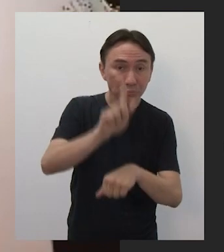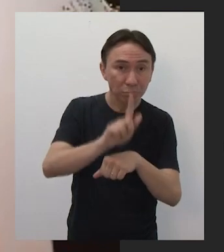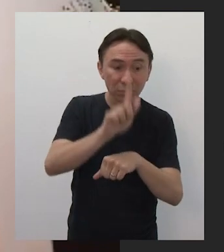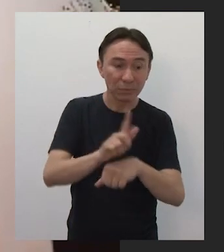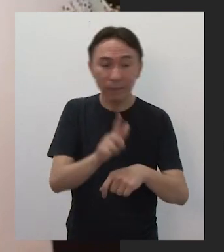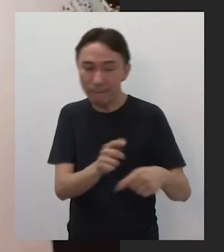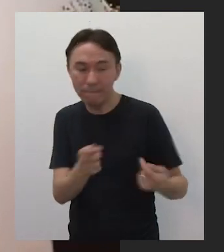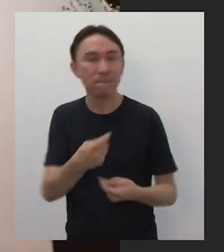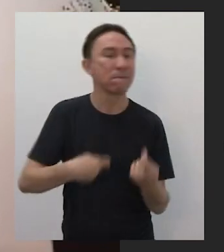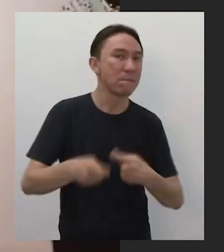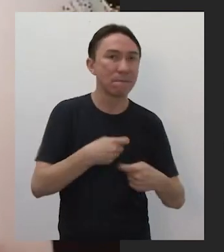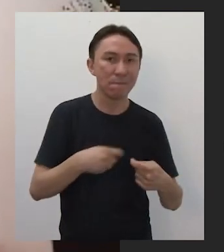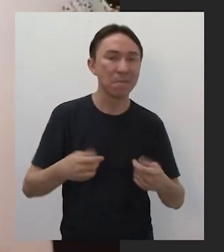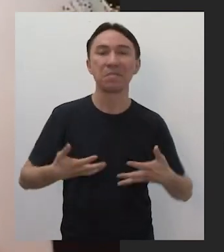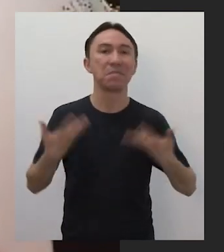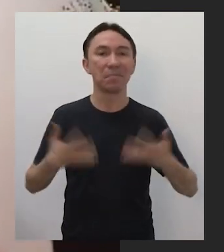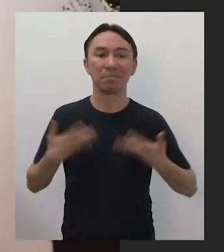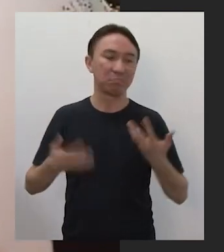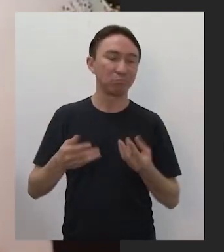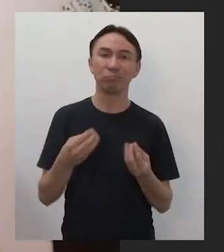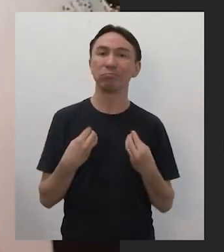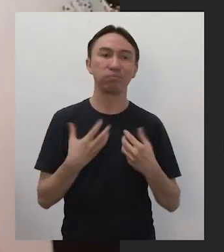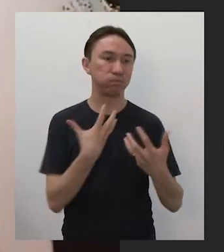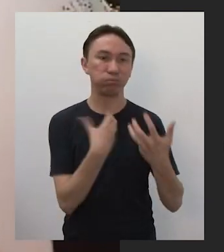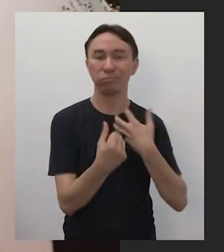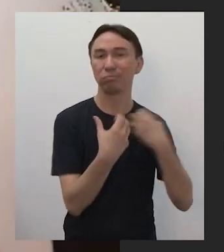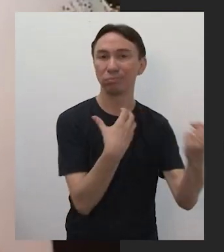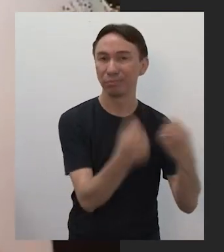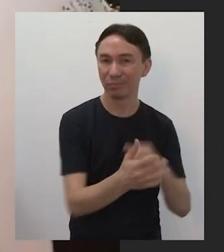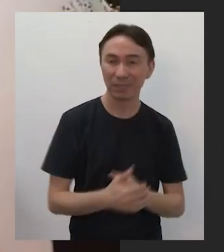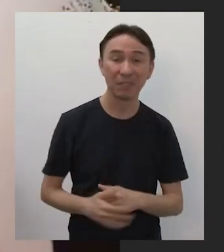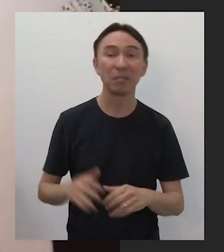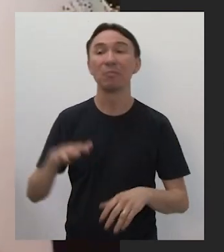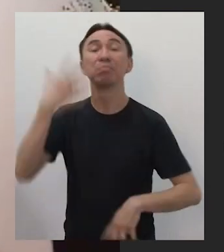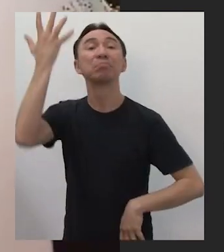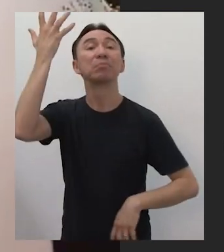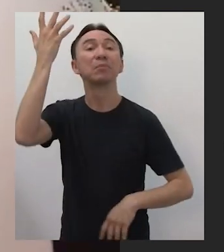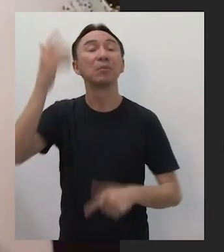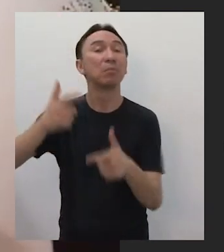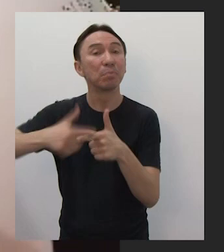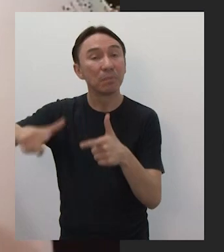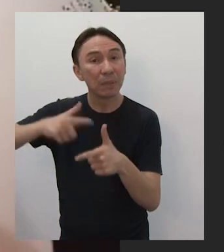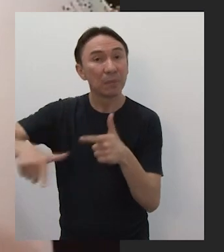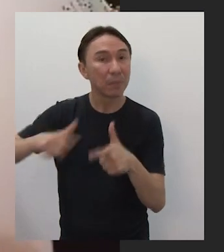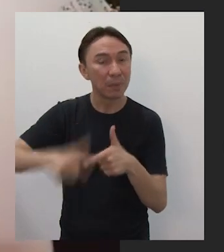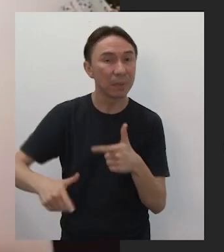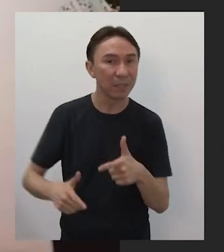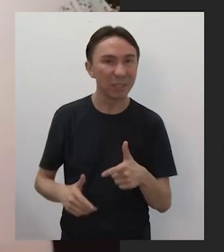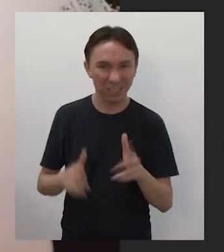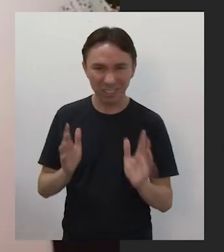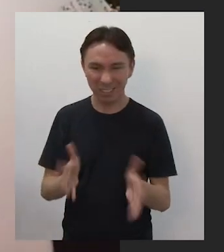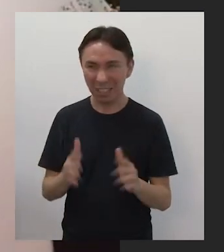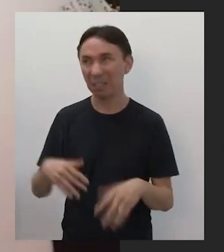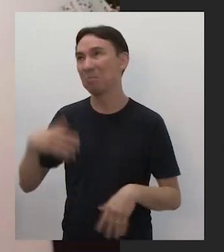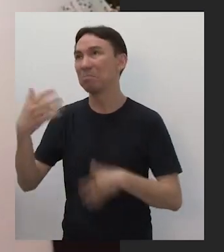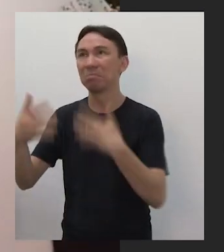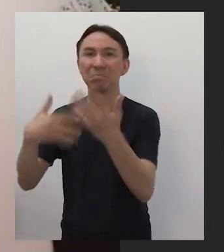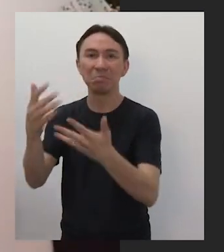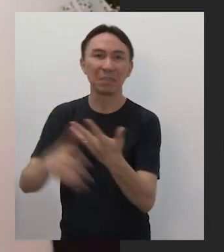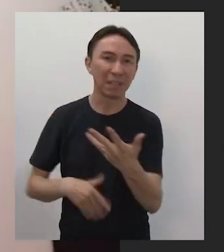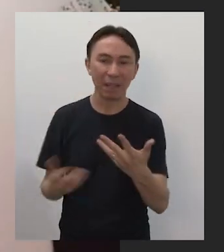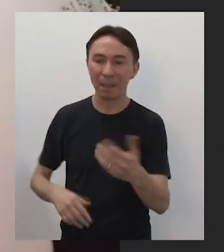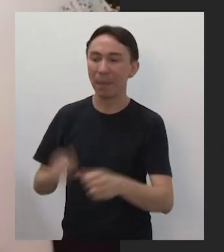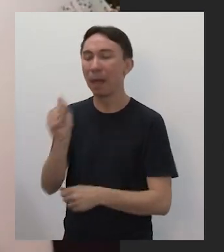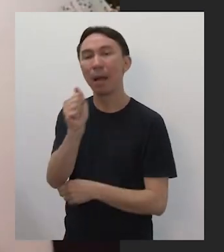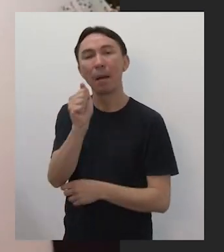algum problema, né? Quando ocorrem alguns problemas no CRH, como já ocorreu, demanda em atraso de